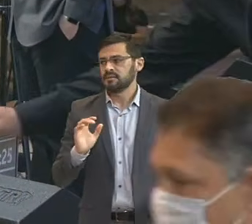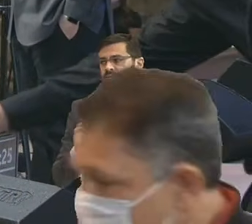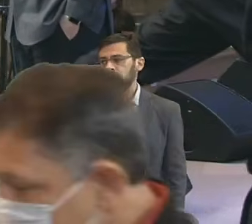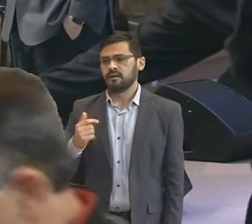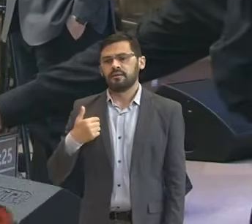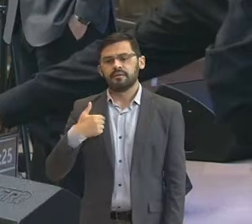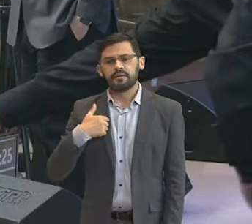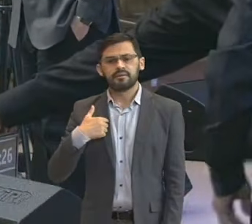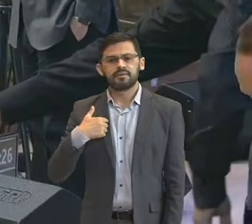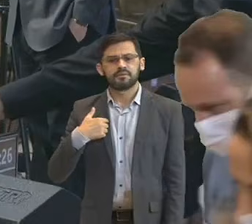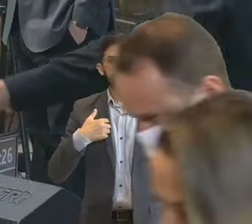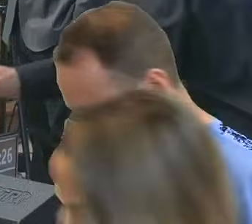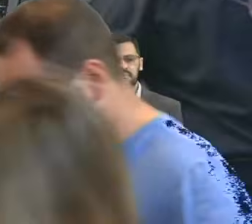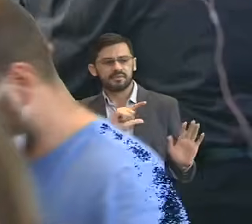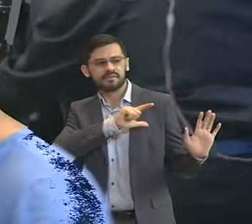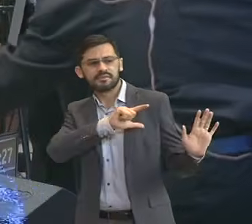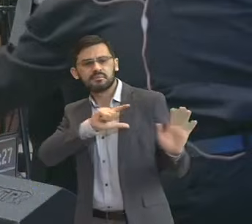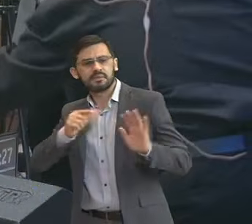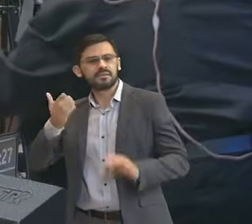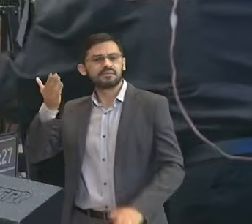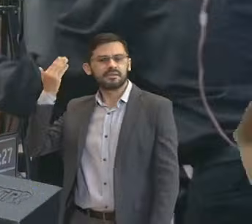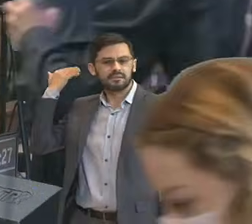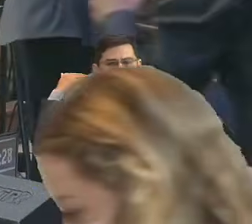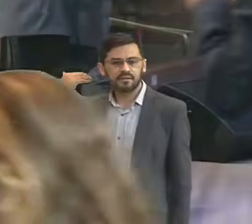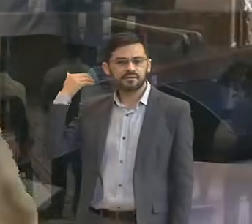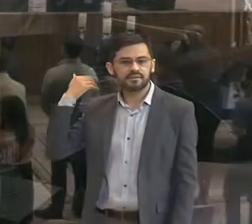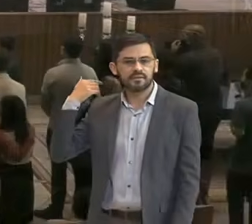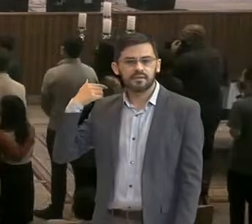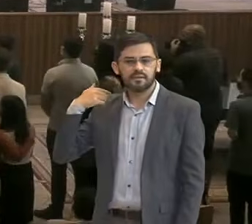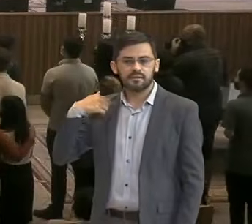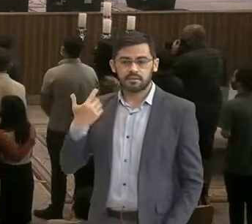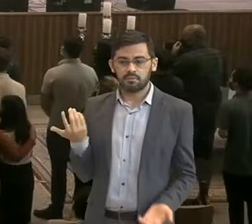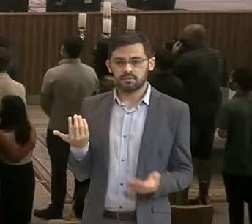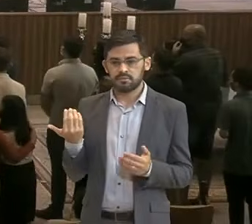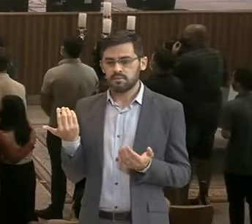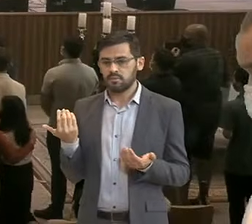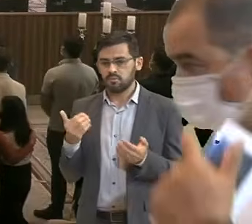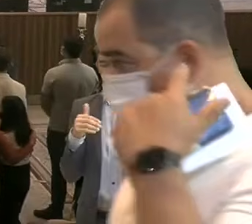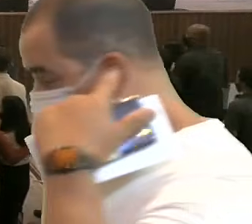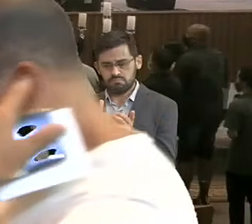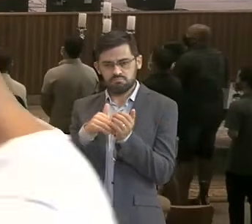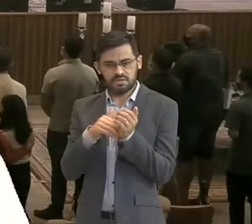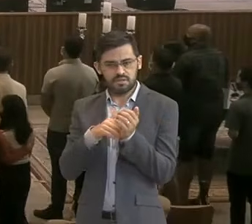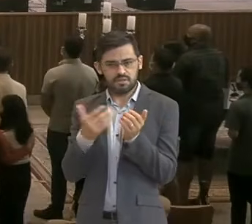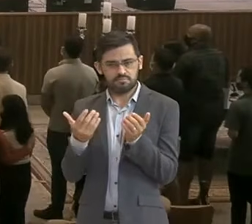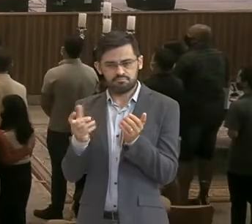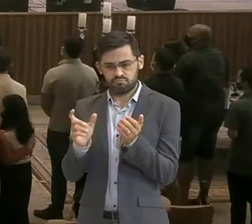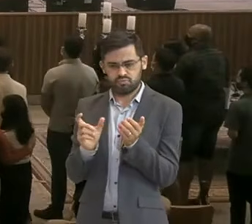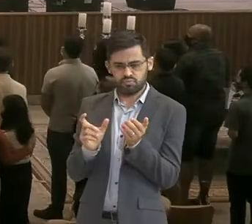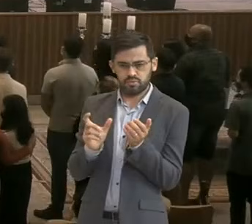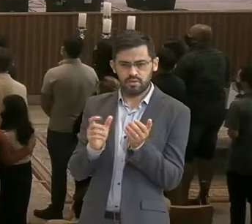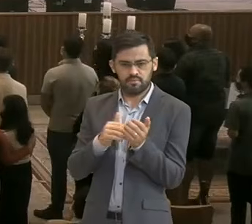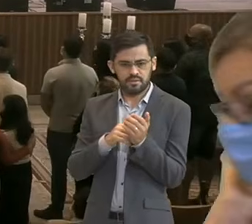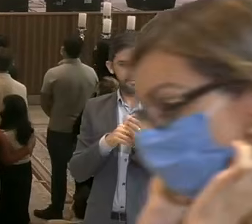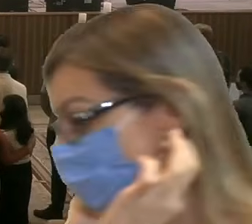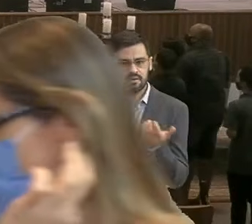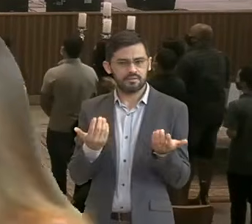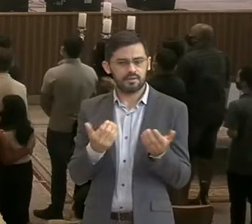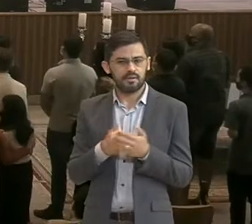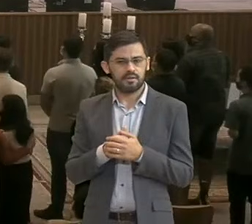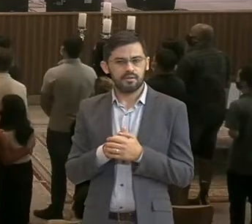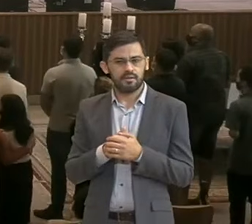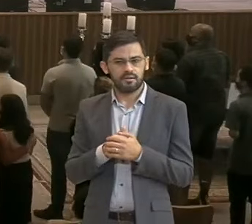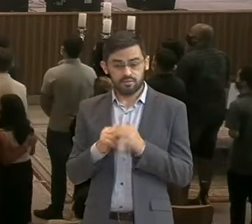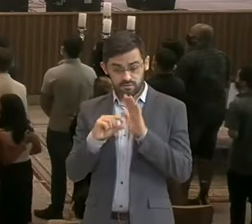quando algumas semanas atrás eu recebi uma senha, que nem você recebeu. E a minha senha era